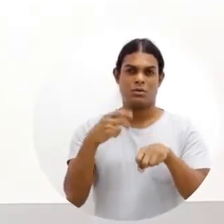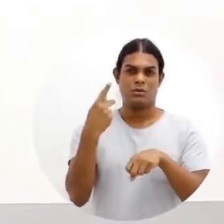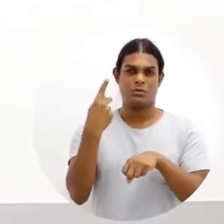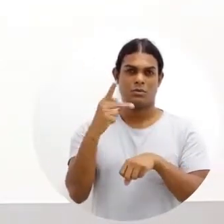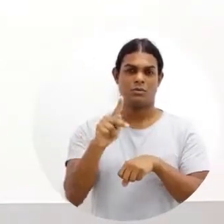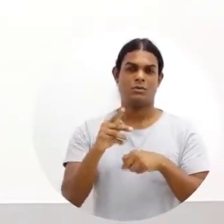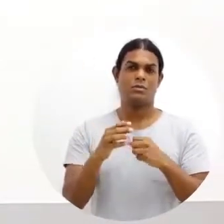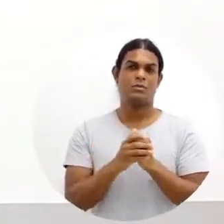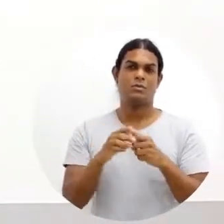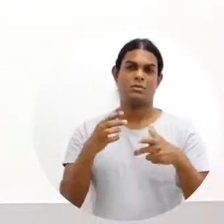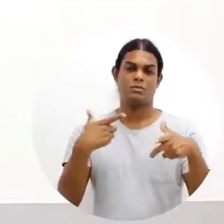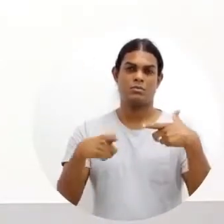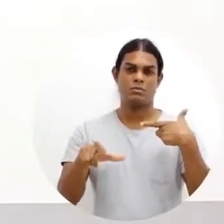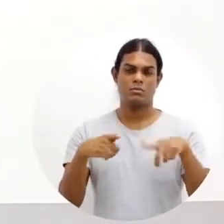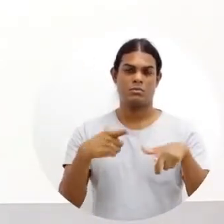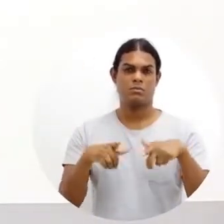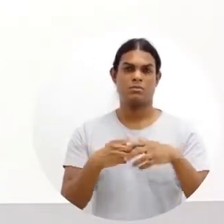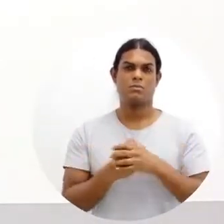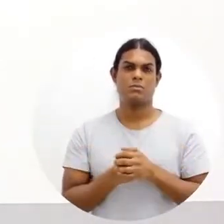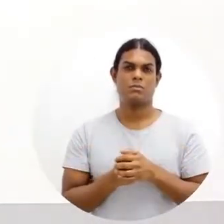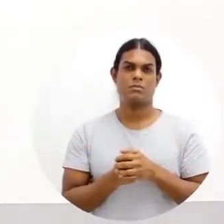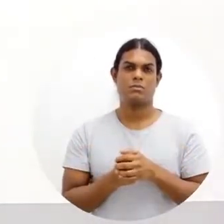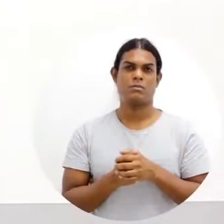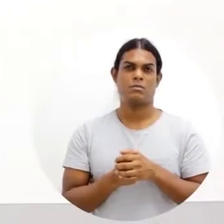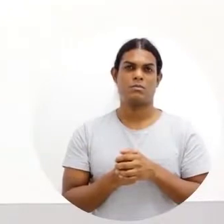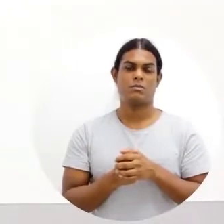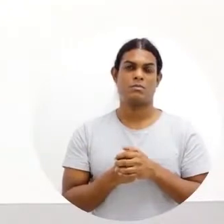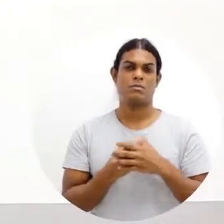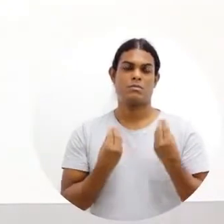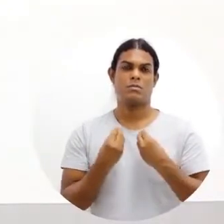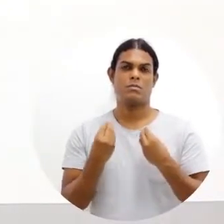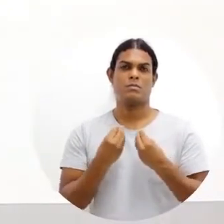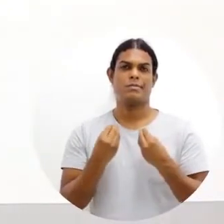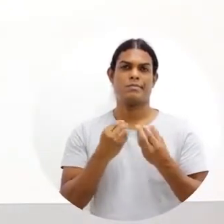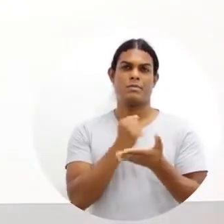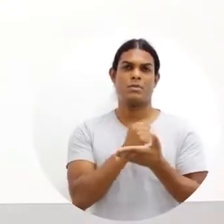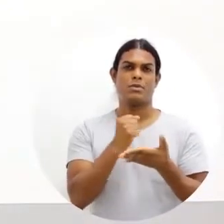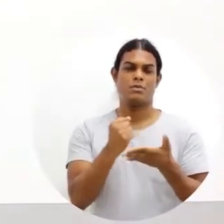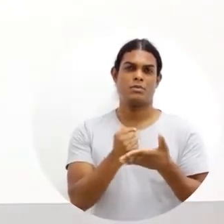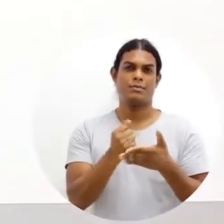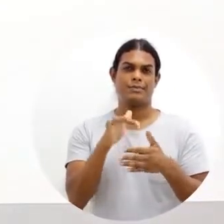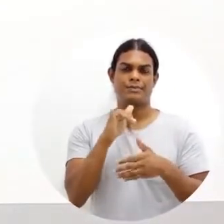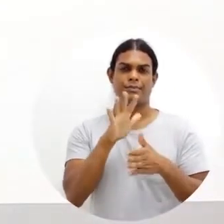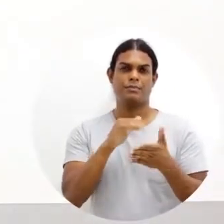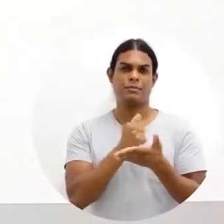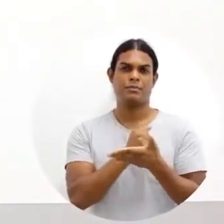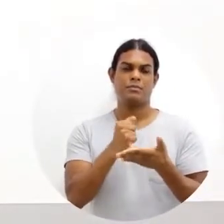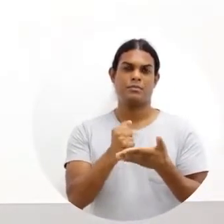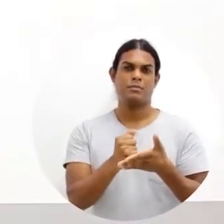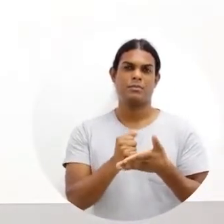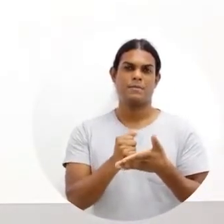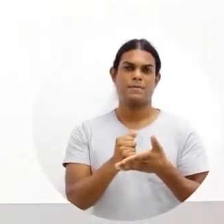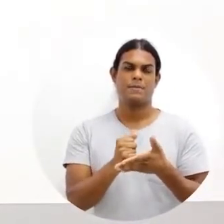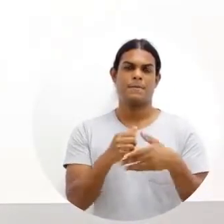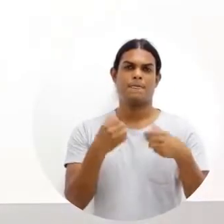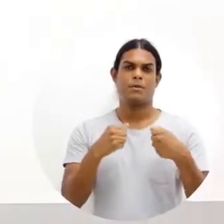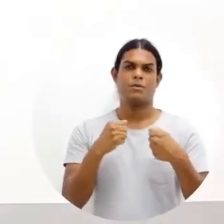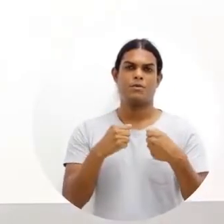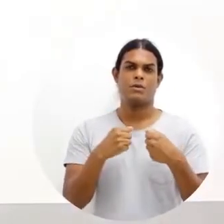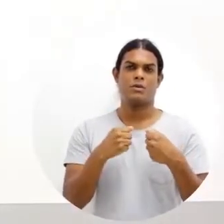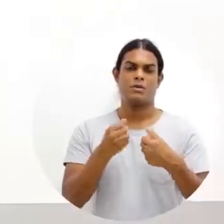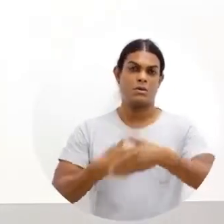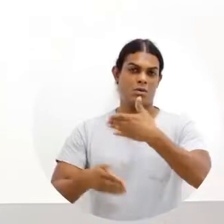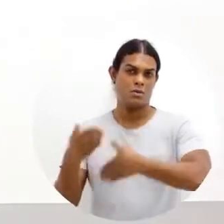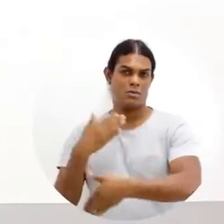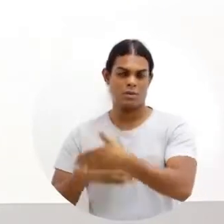mesmo conhecimento. De que forma? O documento está lá e você consegue compartilhar esse link com outras pessoas. Todas as pessoas que